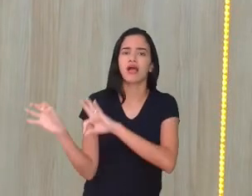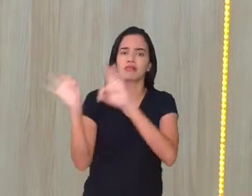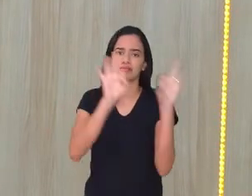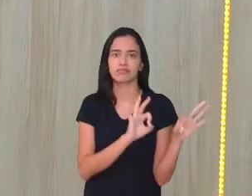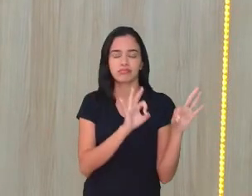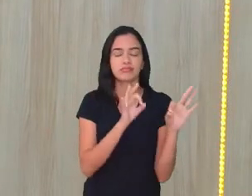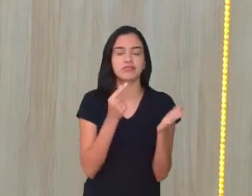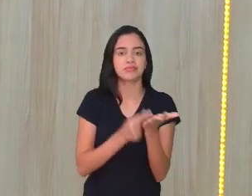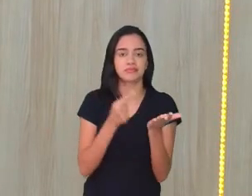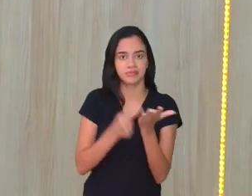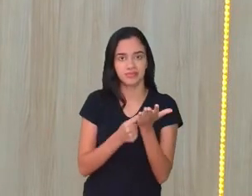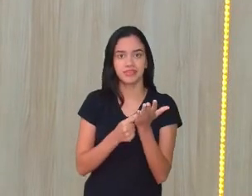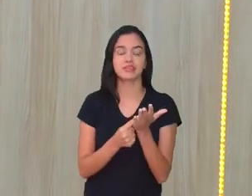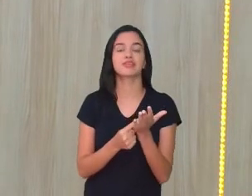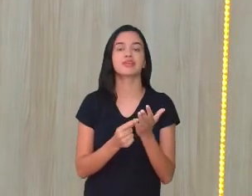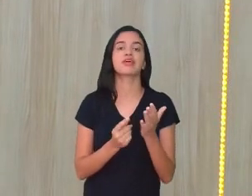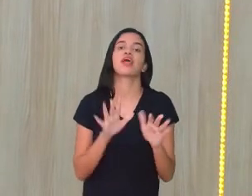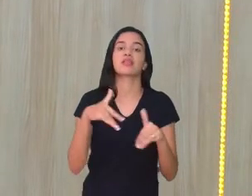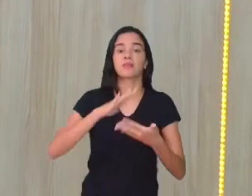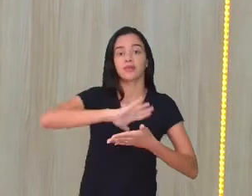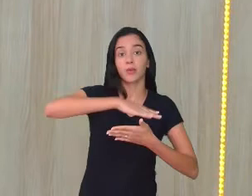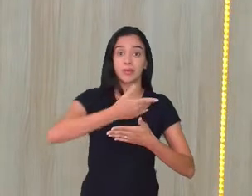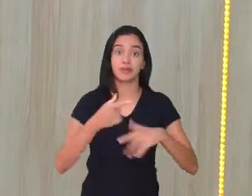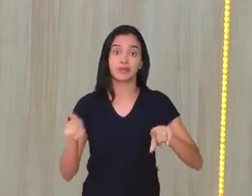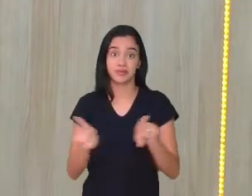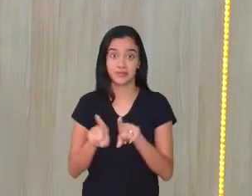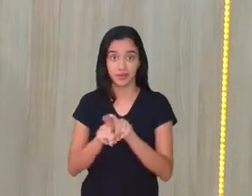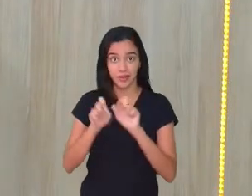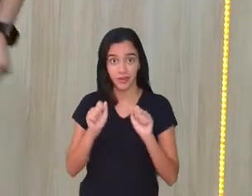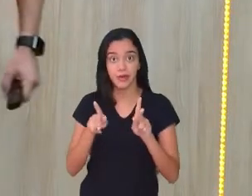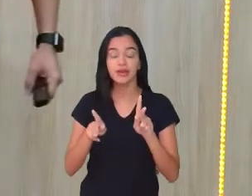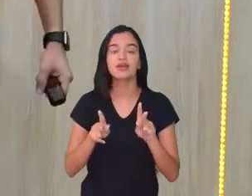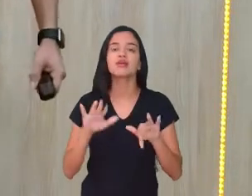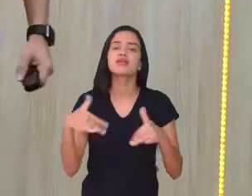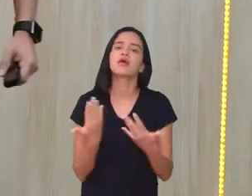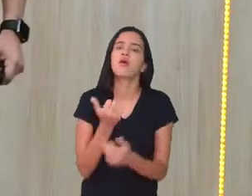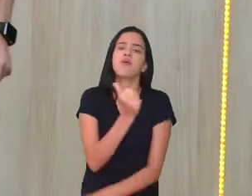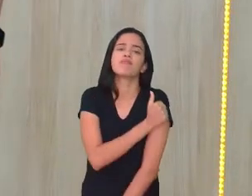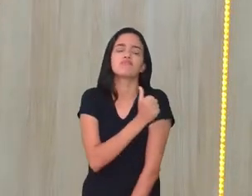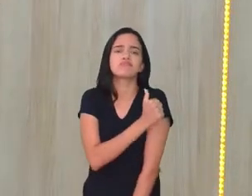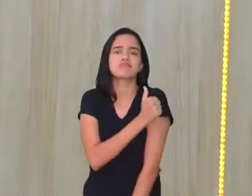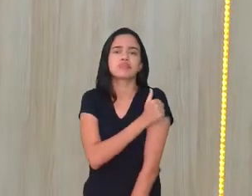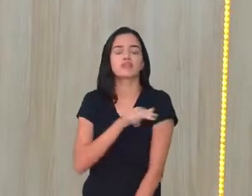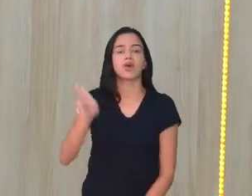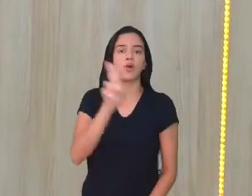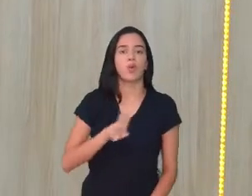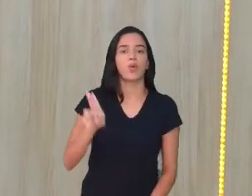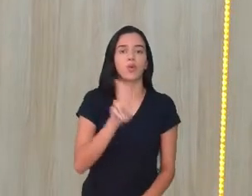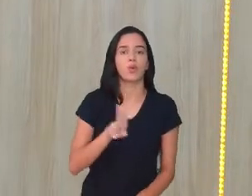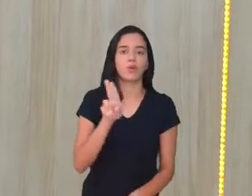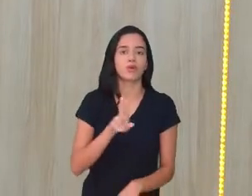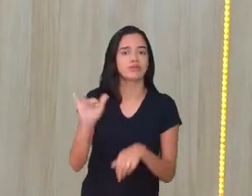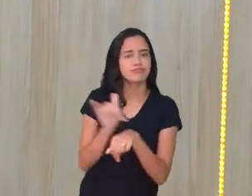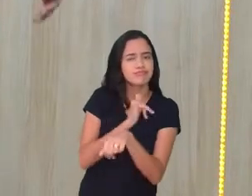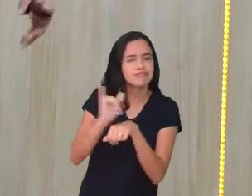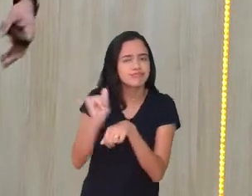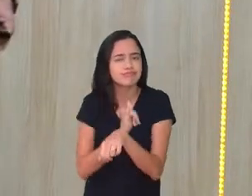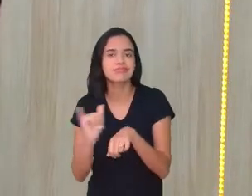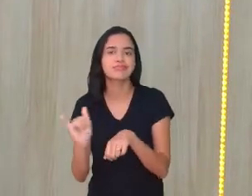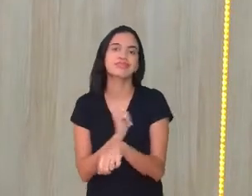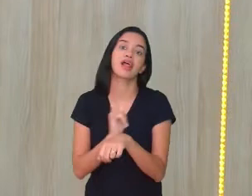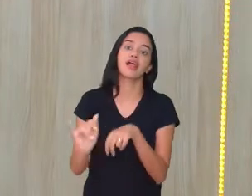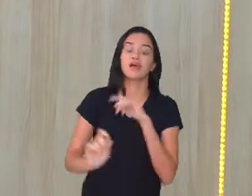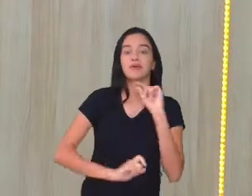pelo aplicativo através do computador também, belezinha? Muitos alunos estão utilizando a tática aí, a estratégia